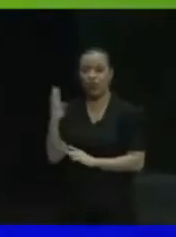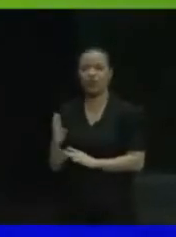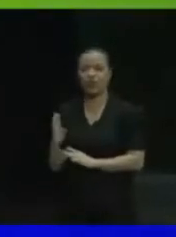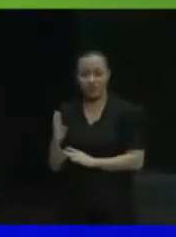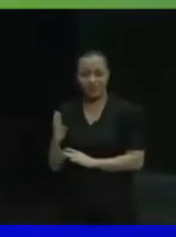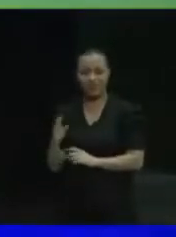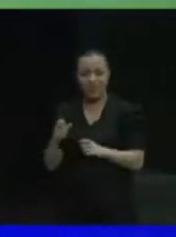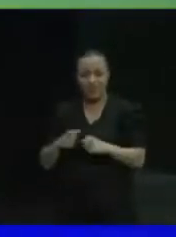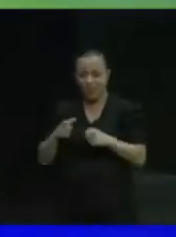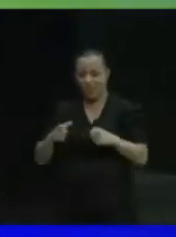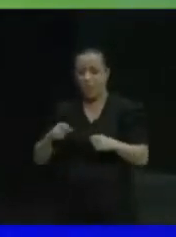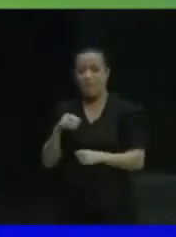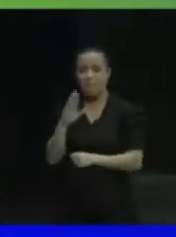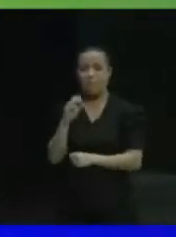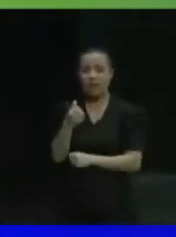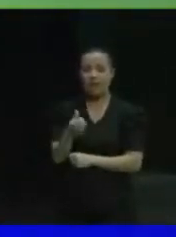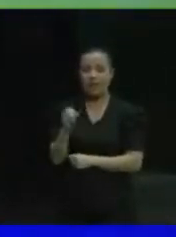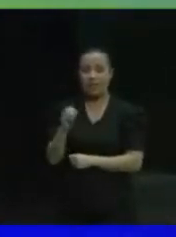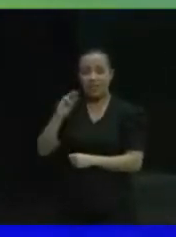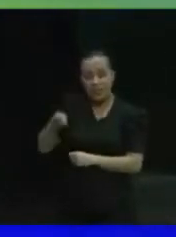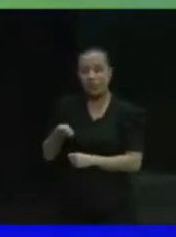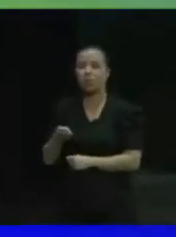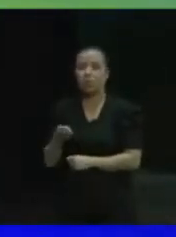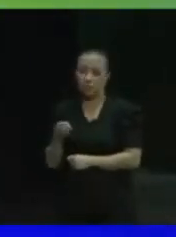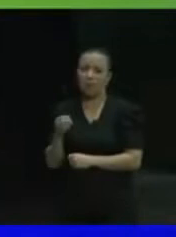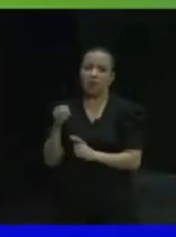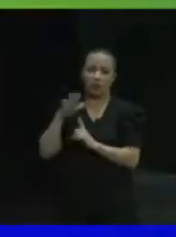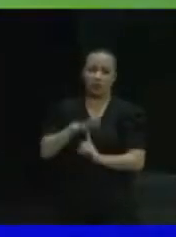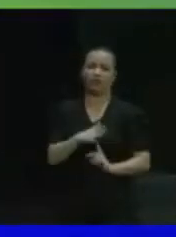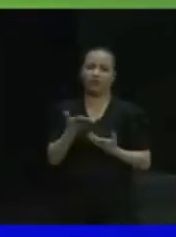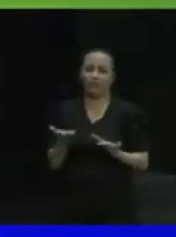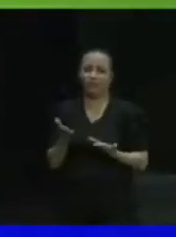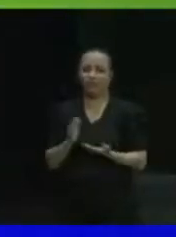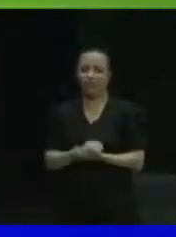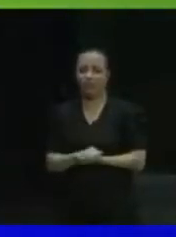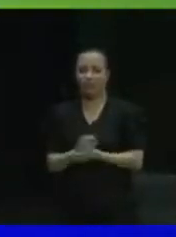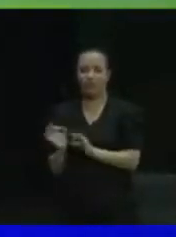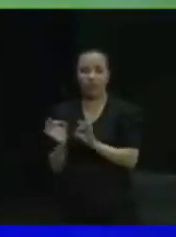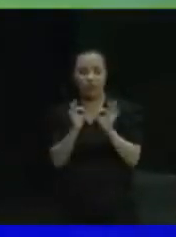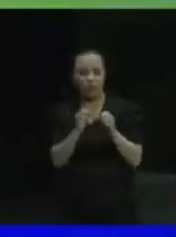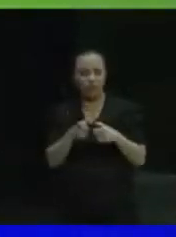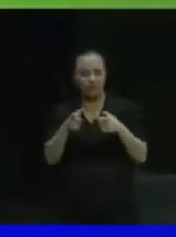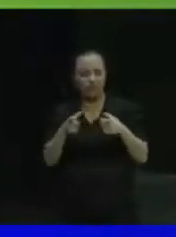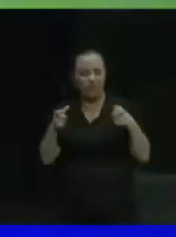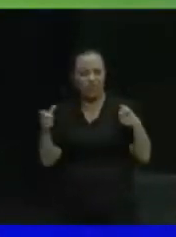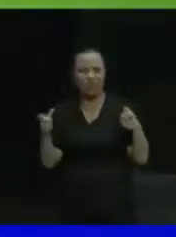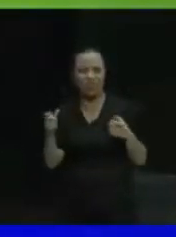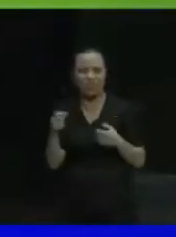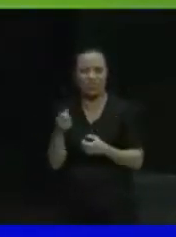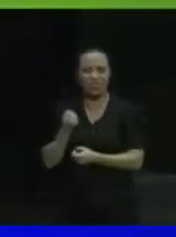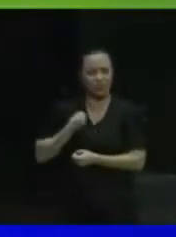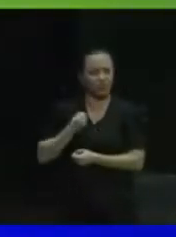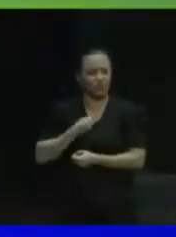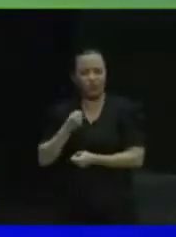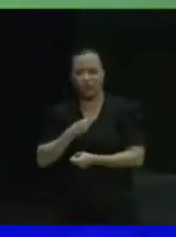mais de 600 mil vítimas. Vi consternado o crescer do número de vítimas e